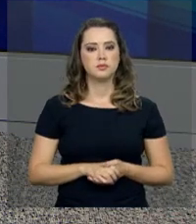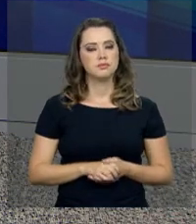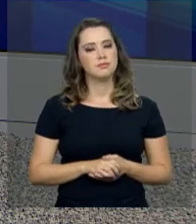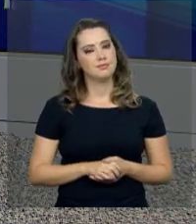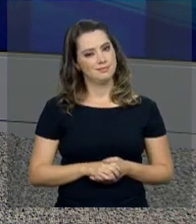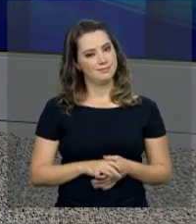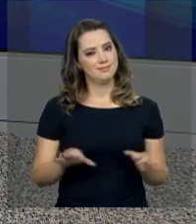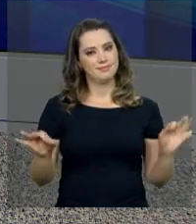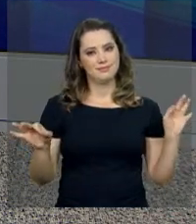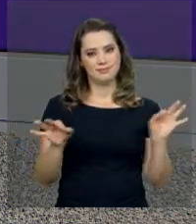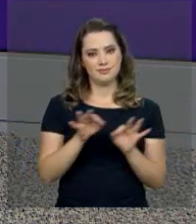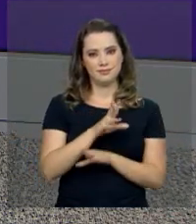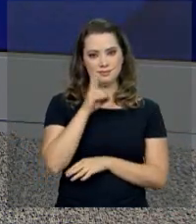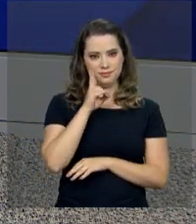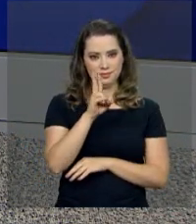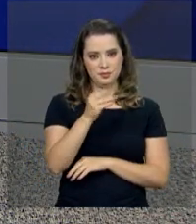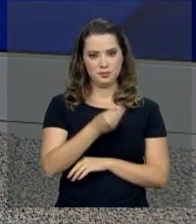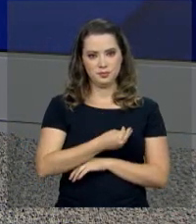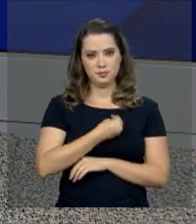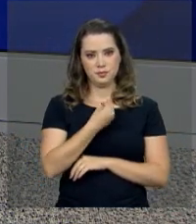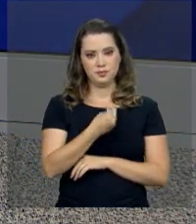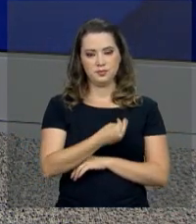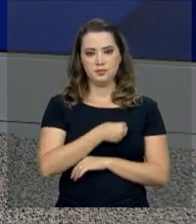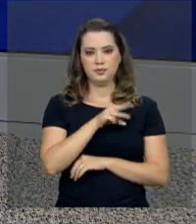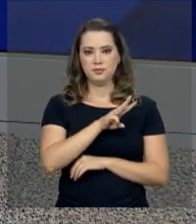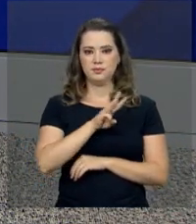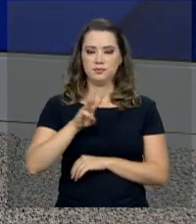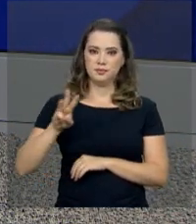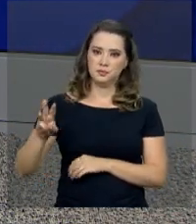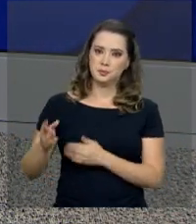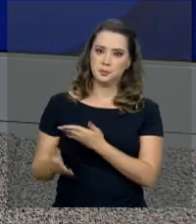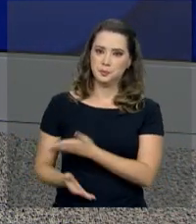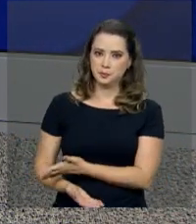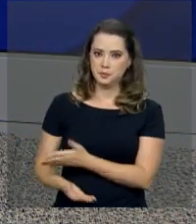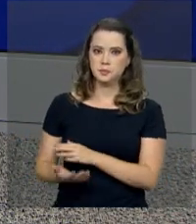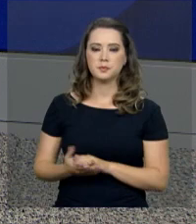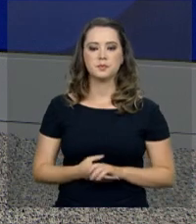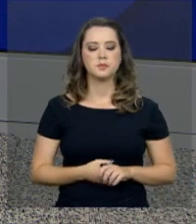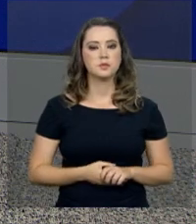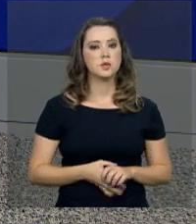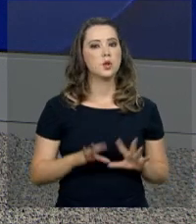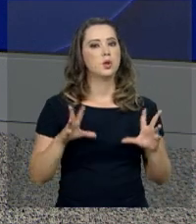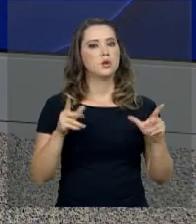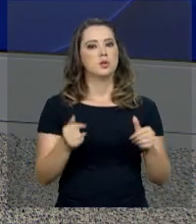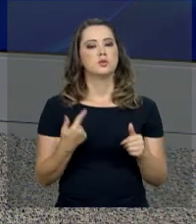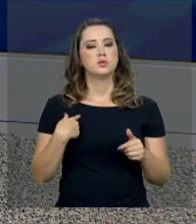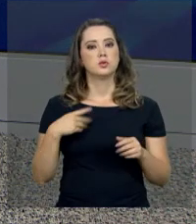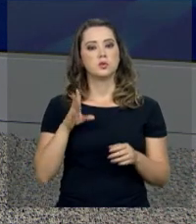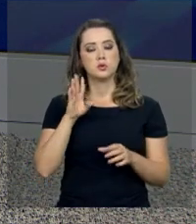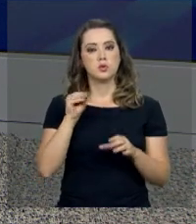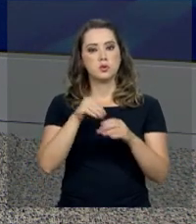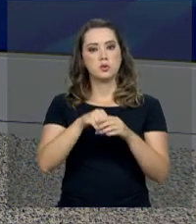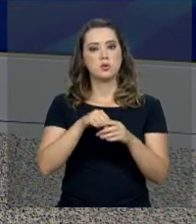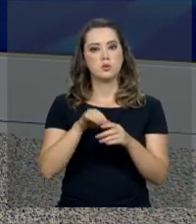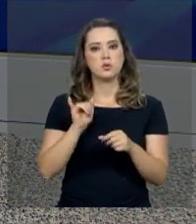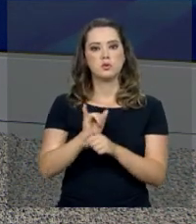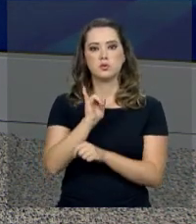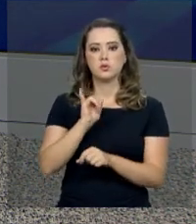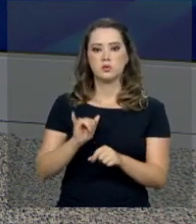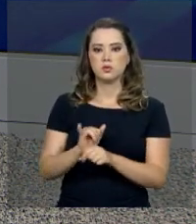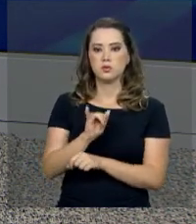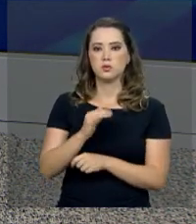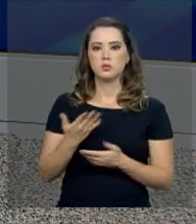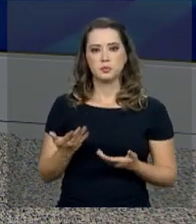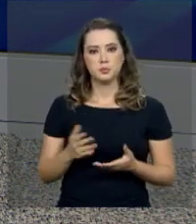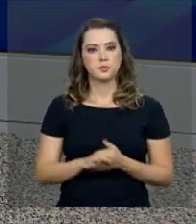Nós ficamos por aqui. Você acompanha a nossa programação ao vivo pelo site da NBR e todas as reportagens estão em nosso